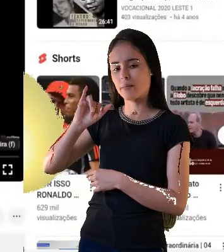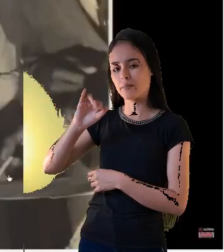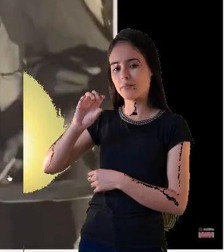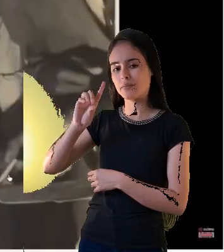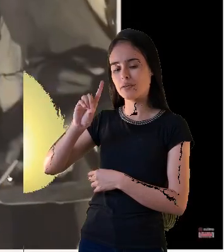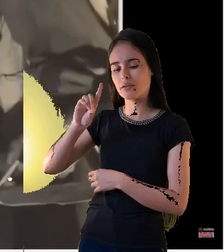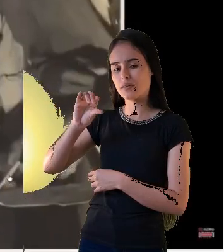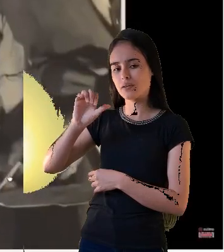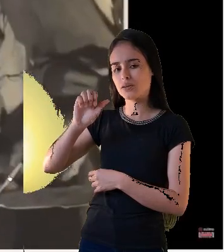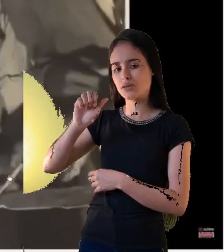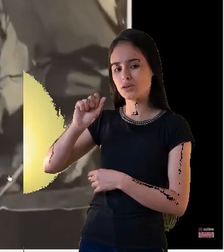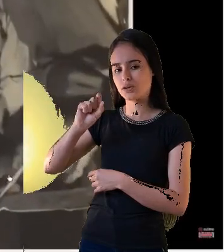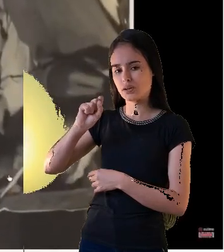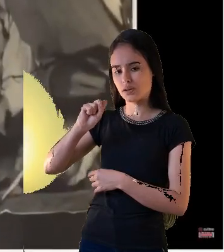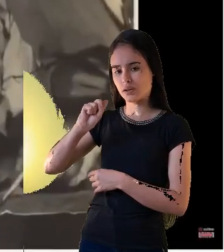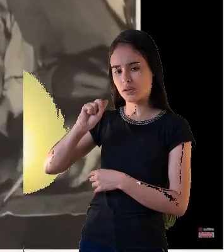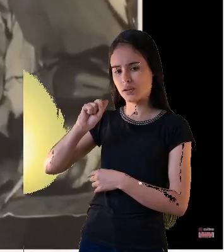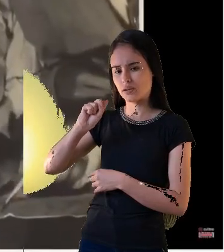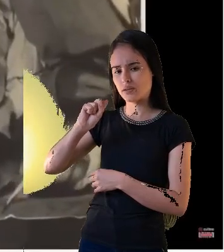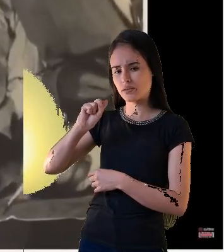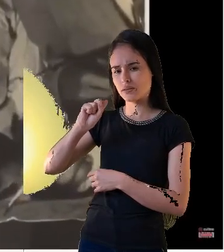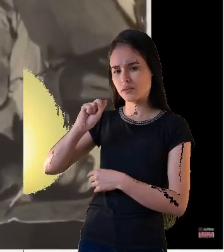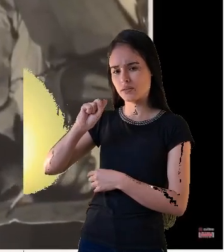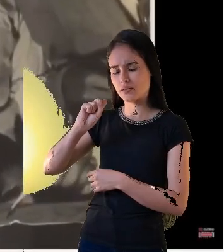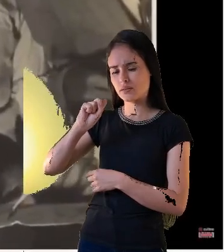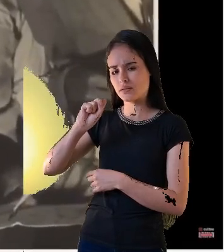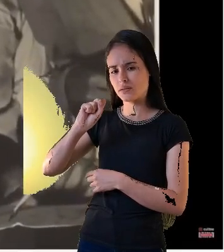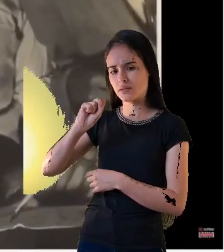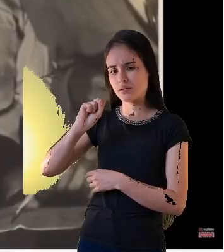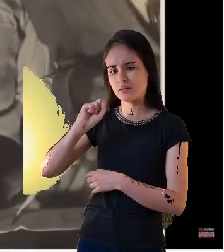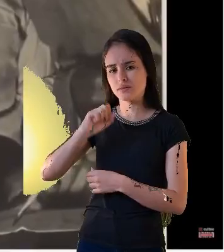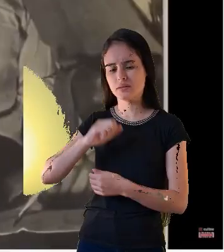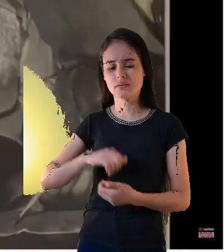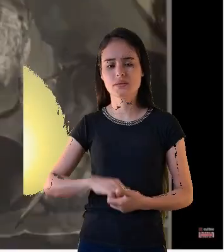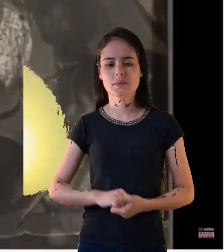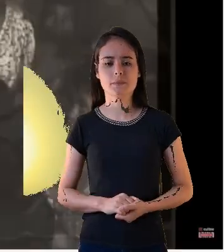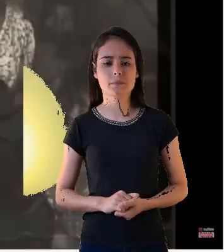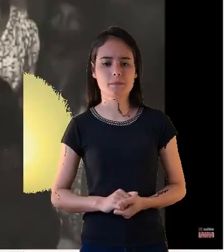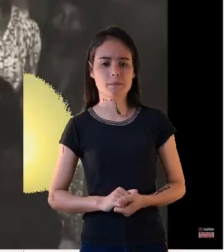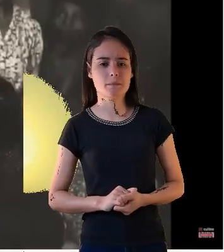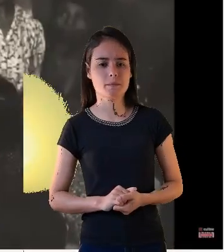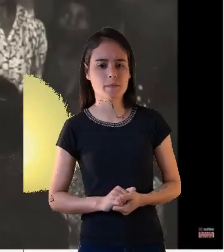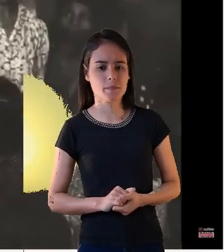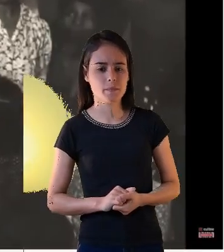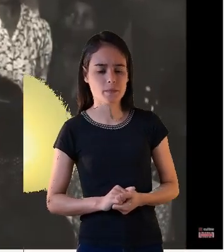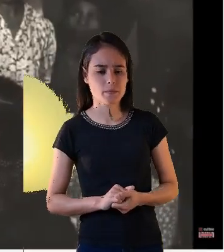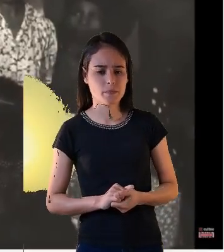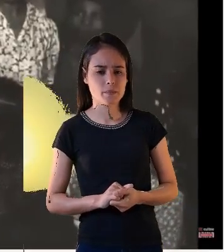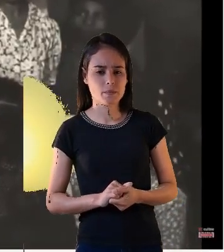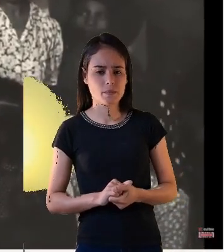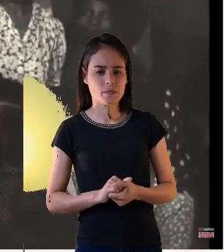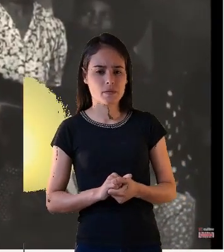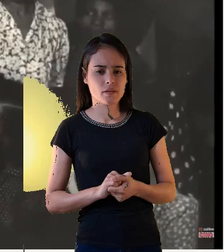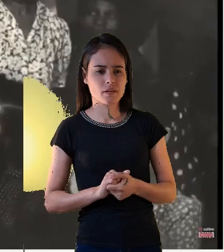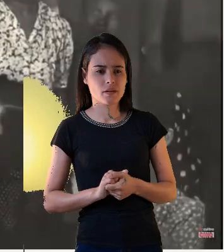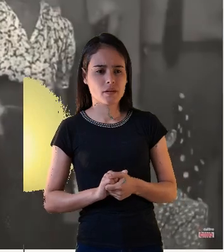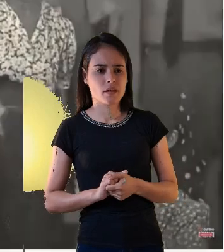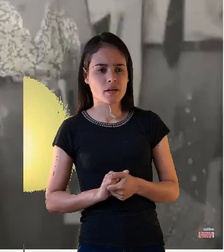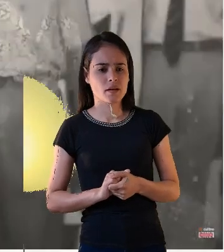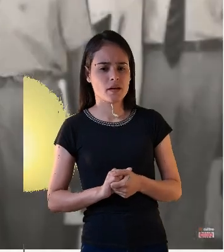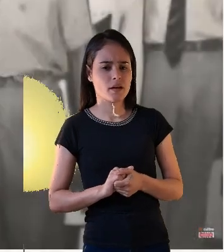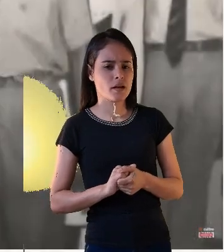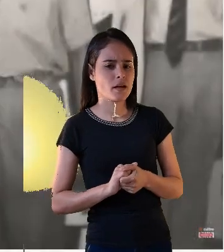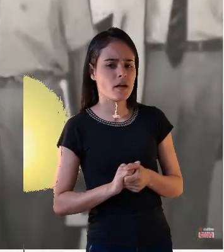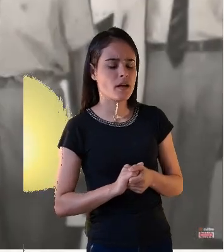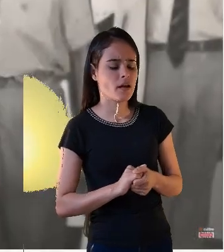Em 13 de outubro de 1944, um grupo de jovens juntou-se a Abdias do Nascimento e Aguinaldo Camargo para criar o Teatro